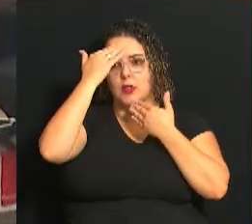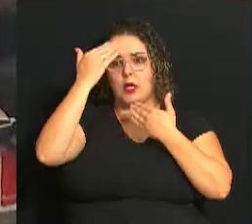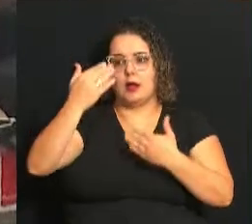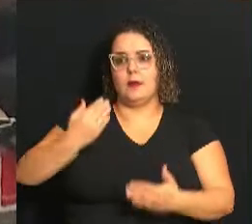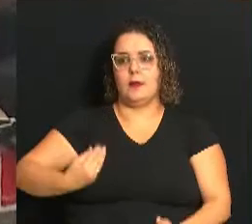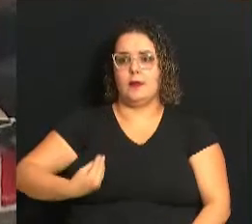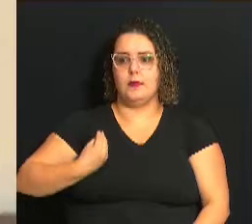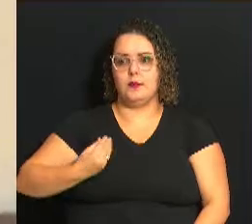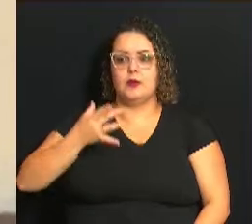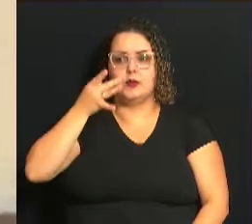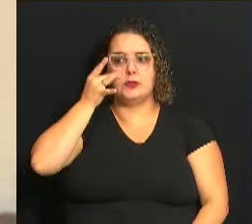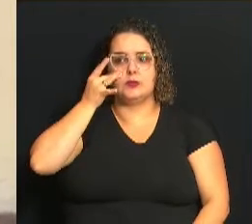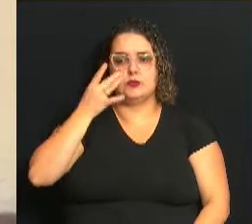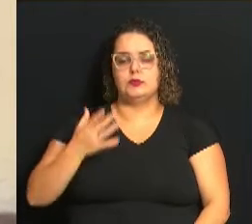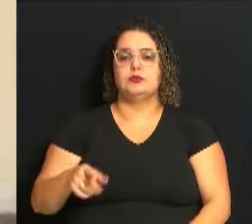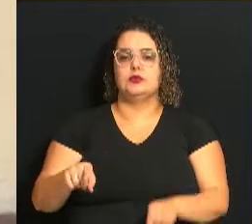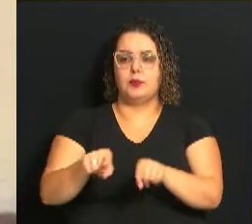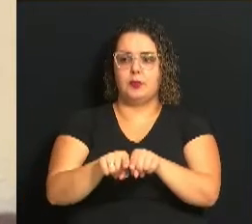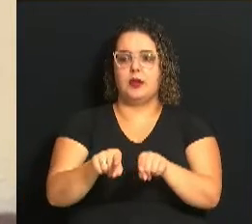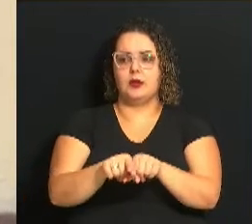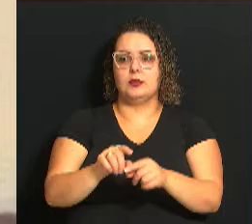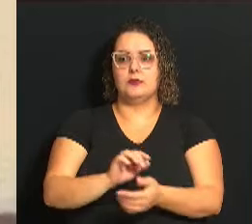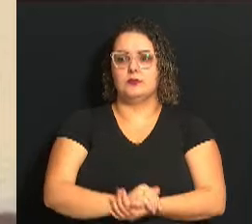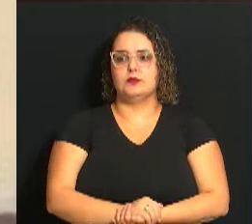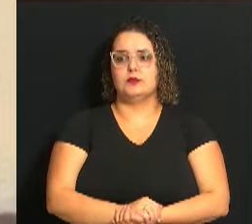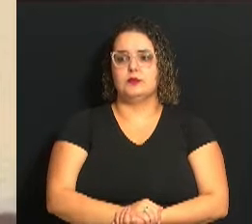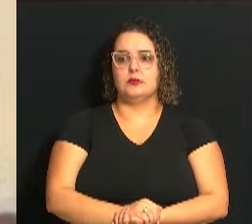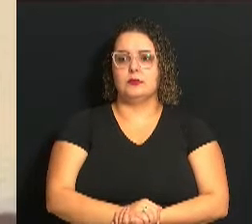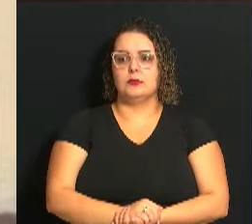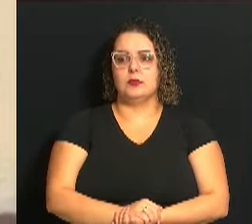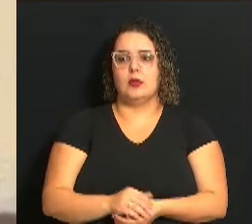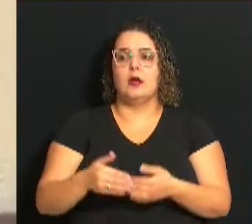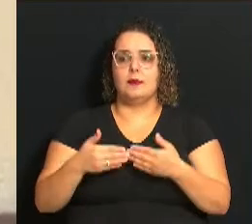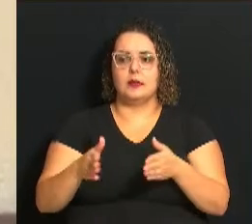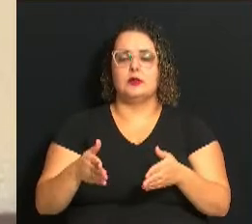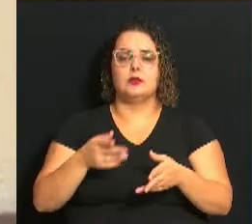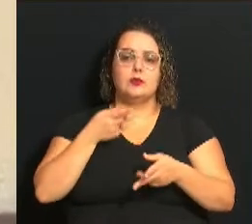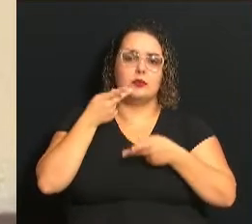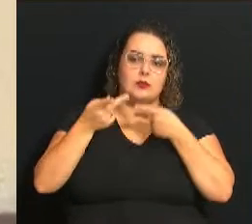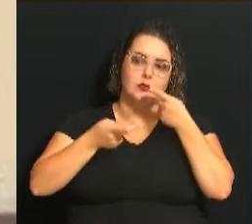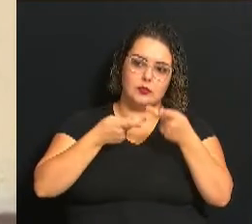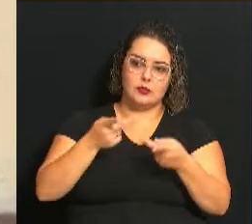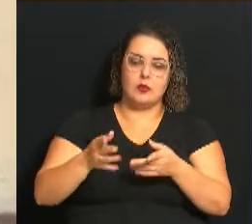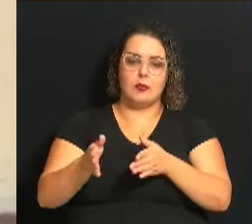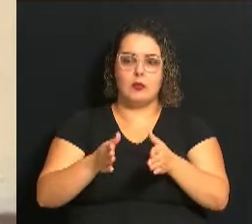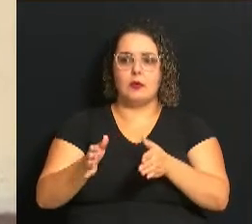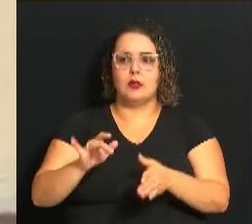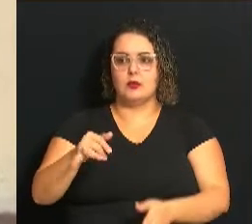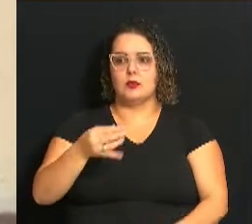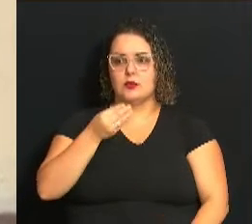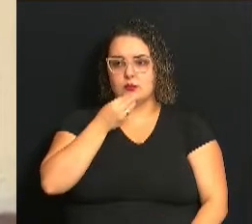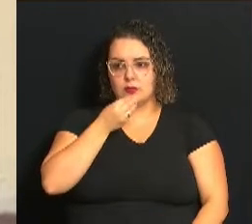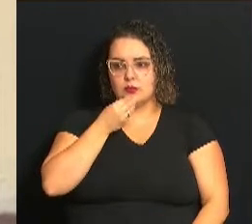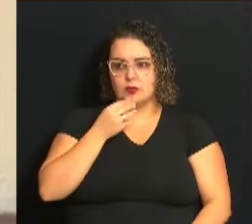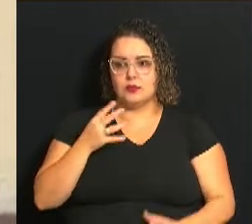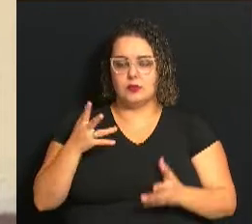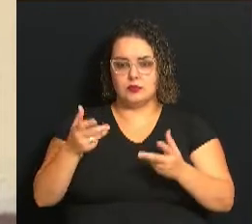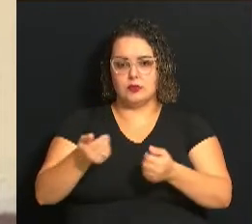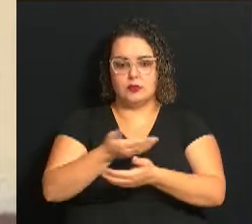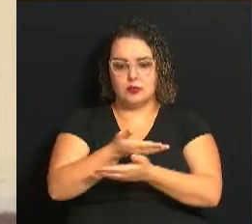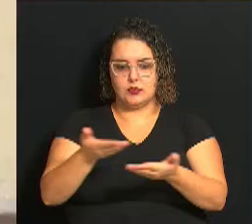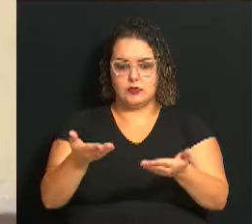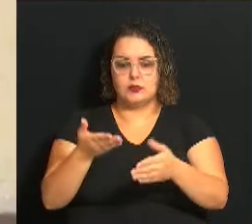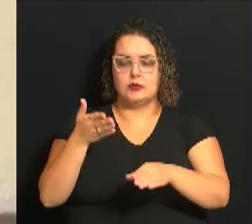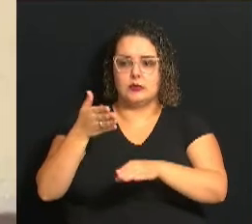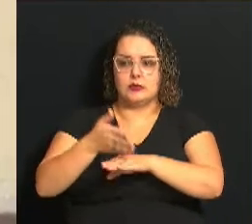do público aqui também presente. Estarei abrindo a palavra no momento oportuno, tá? Para que vocês possam participar,